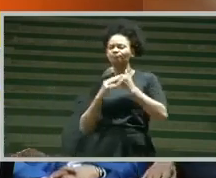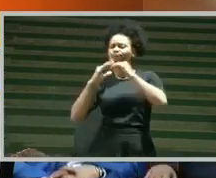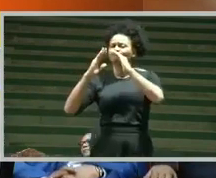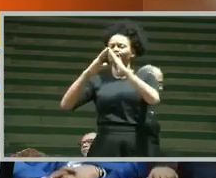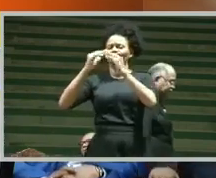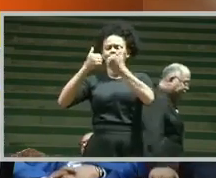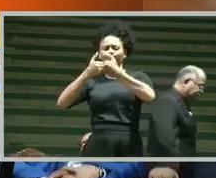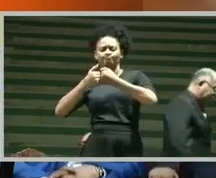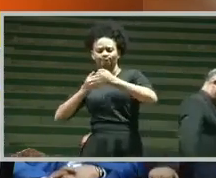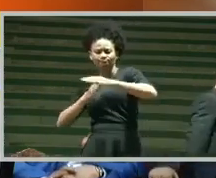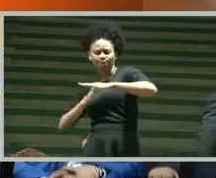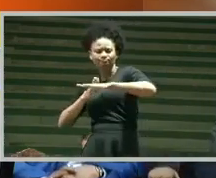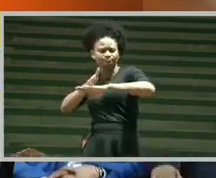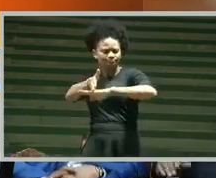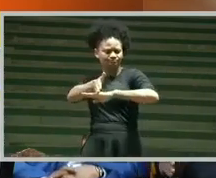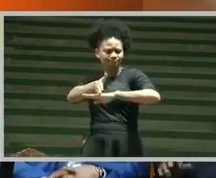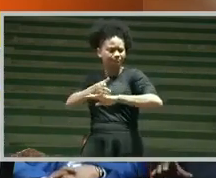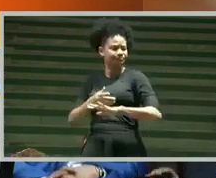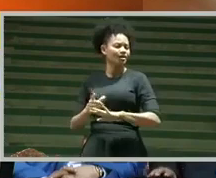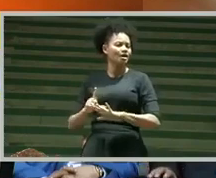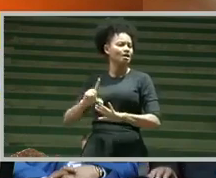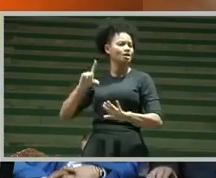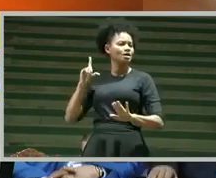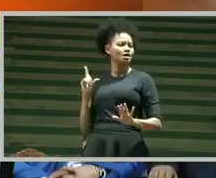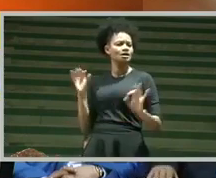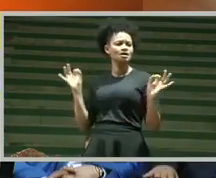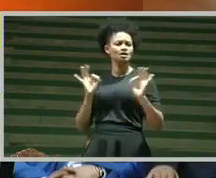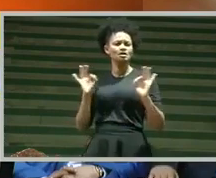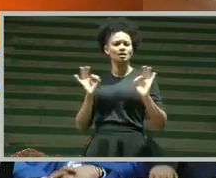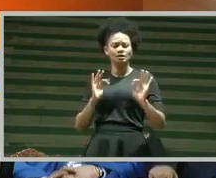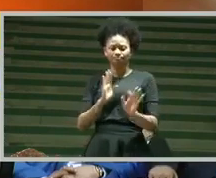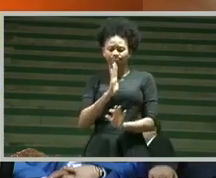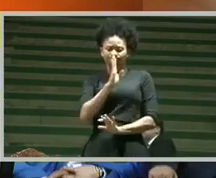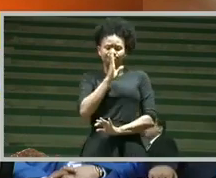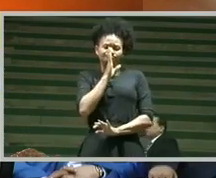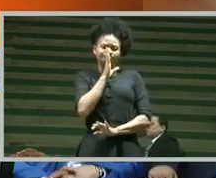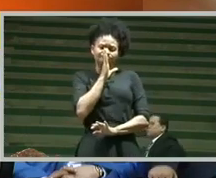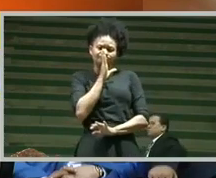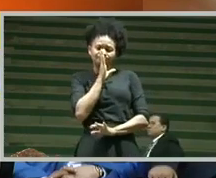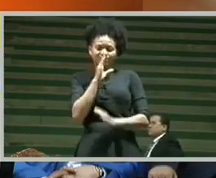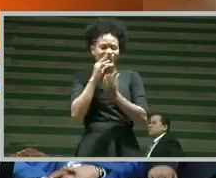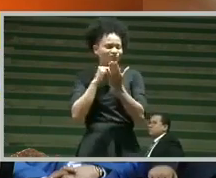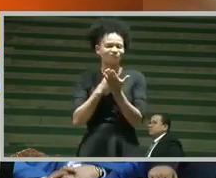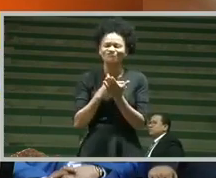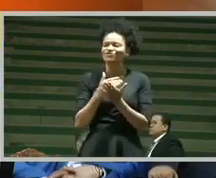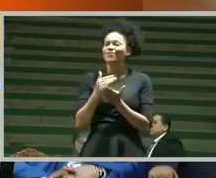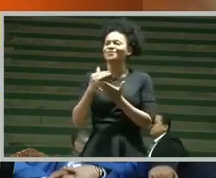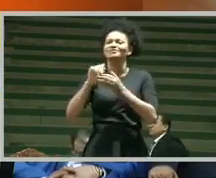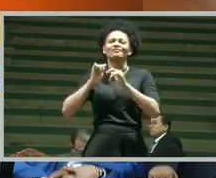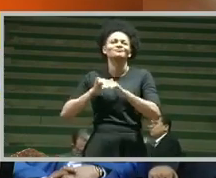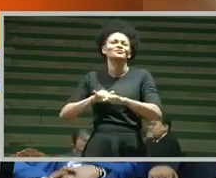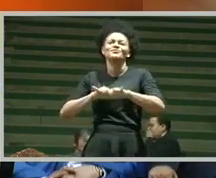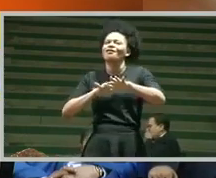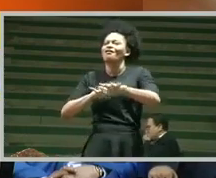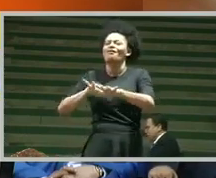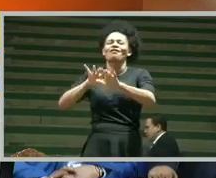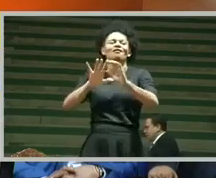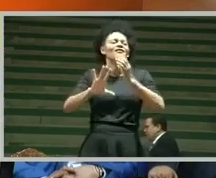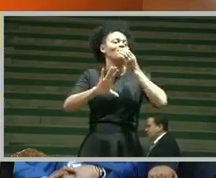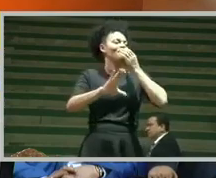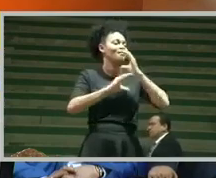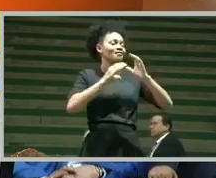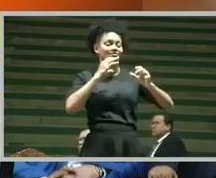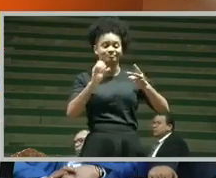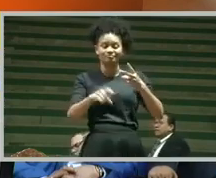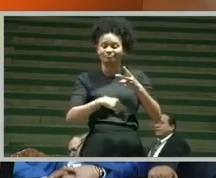Primeiro, eles não entravam no templo em silêncio, eles já entravam cantando.